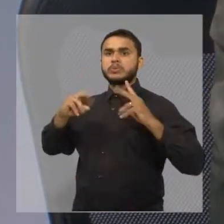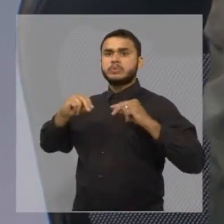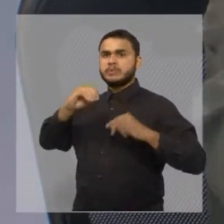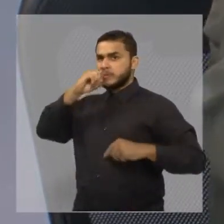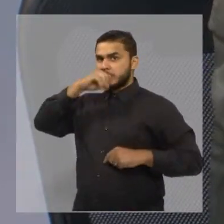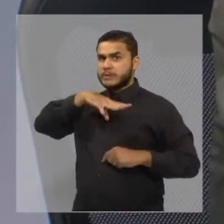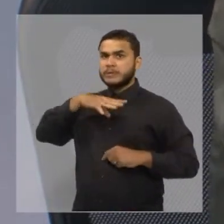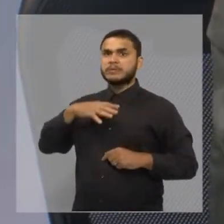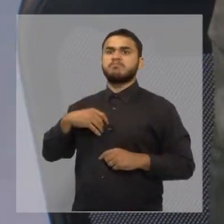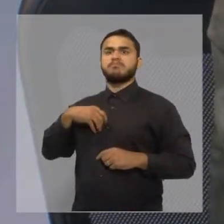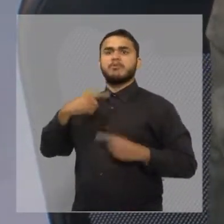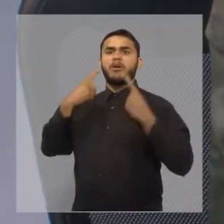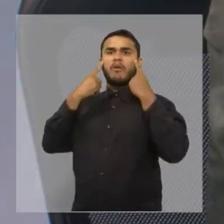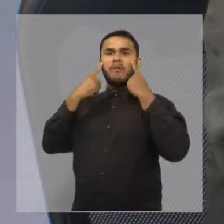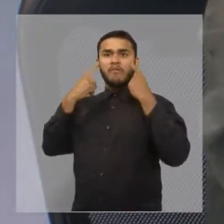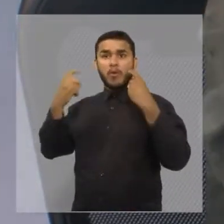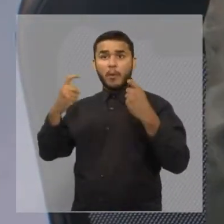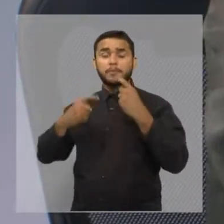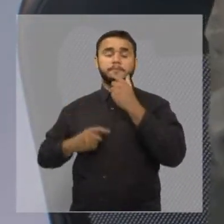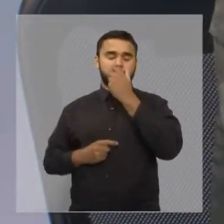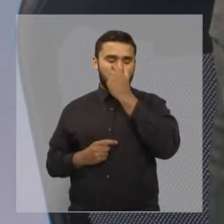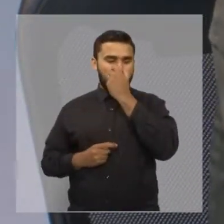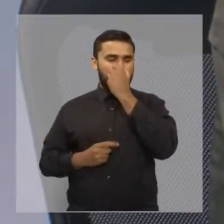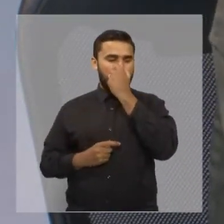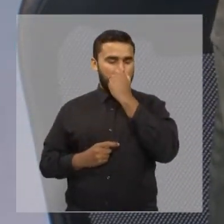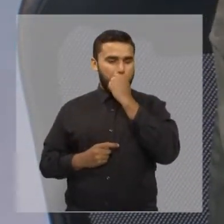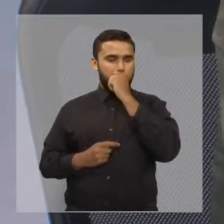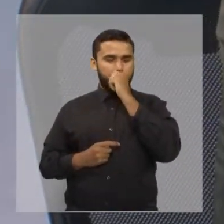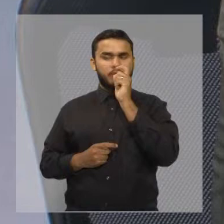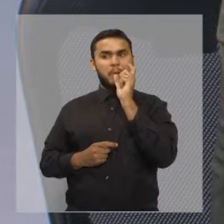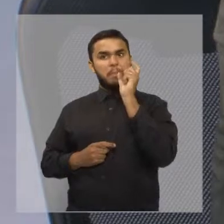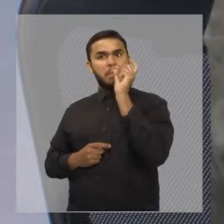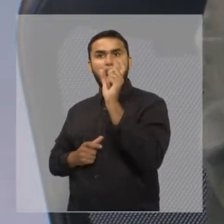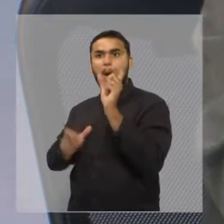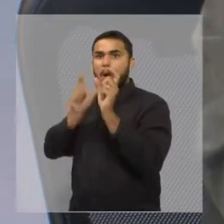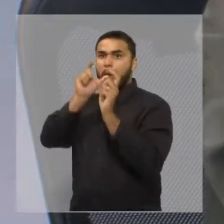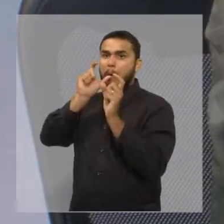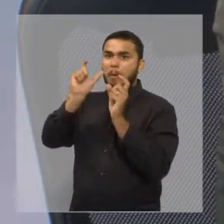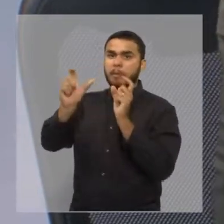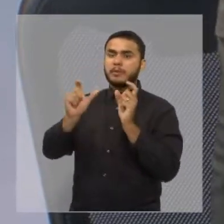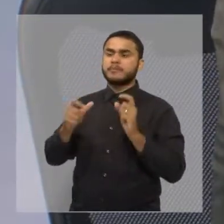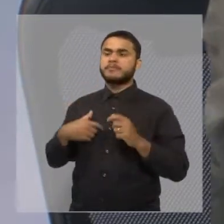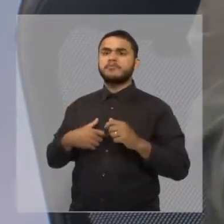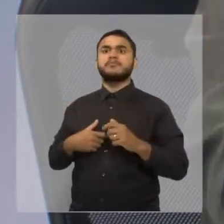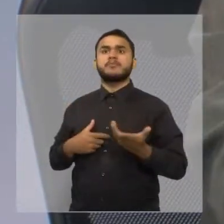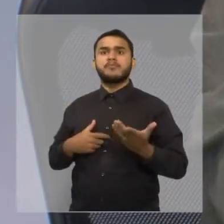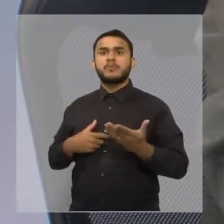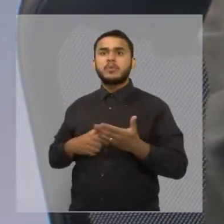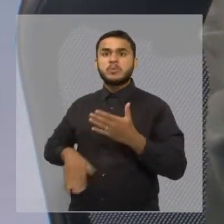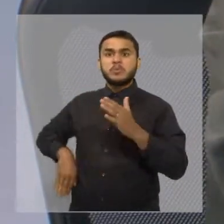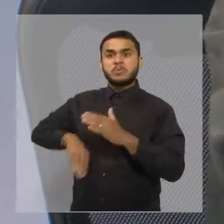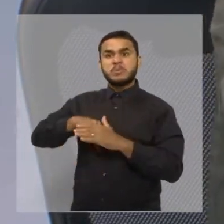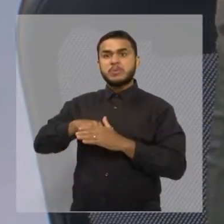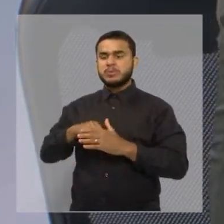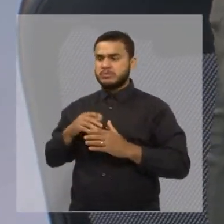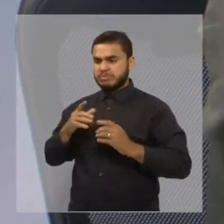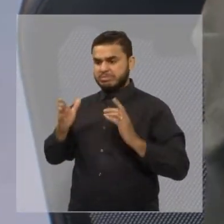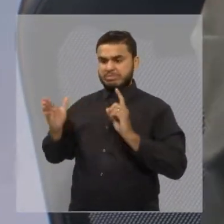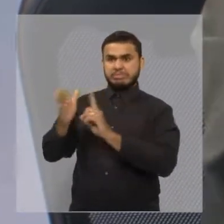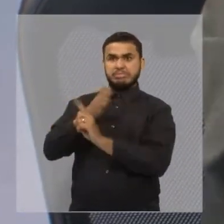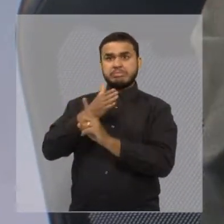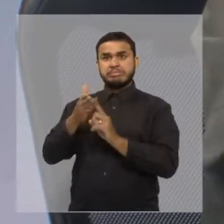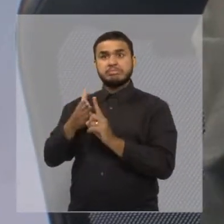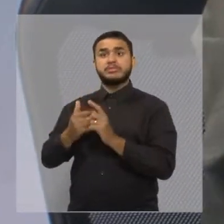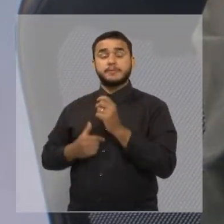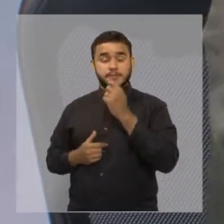extremamente fora dos padrões, é a agressão verbal, é o vagabundo, é o chute no calcanhar, né, a